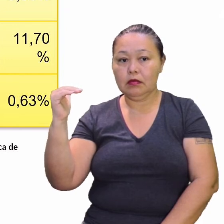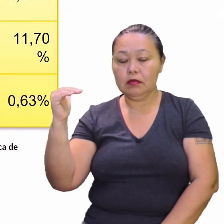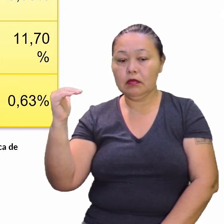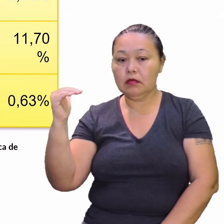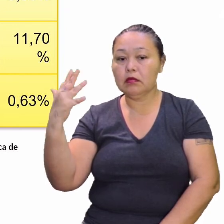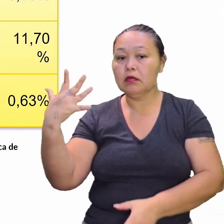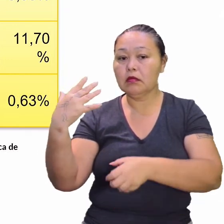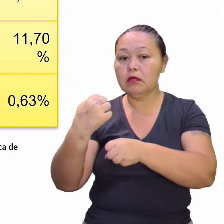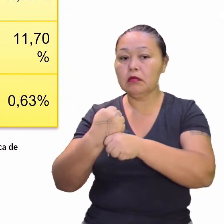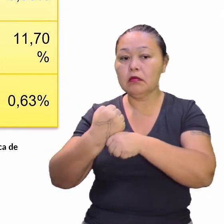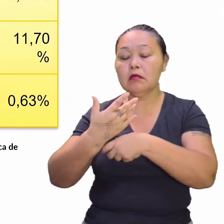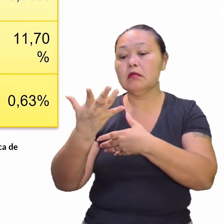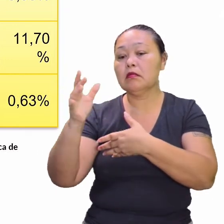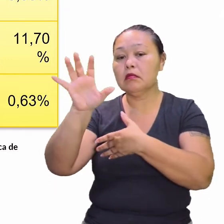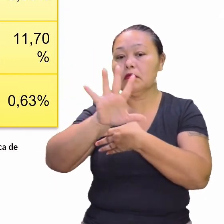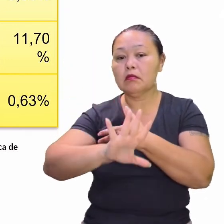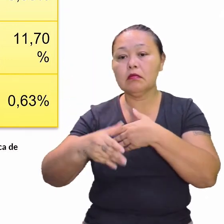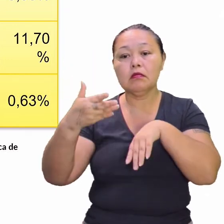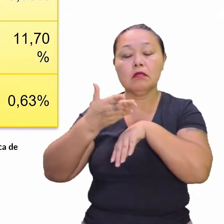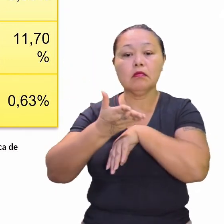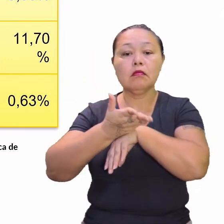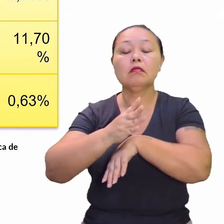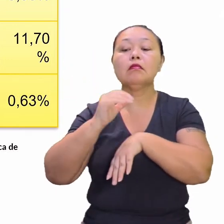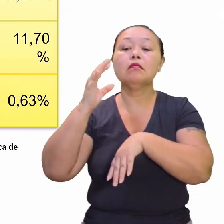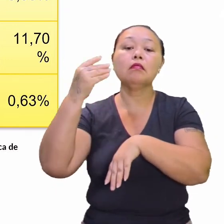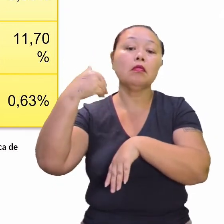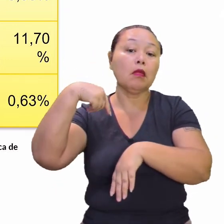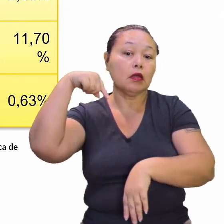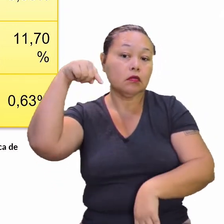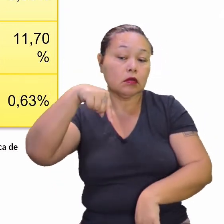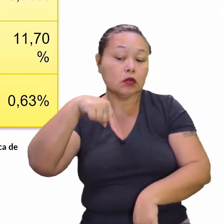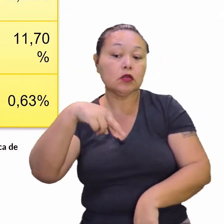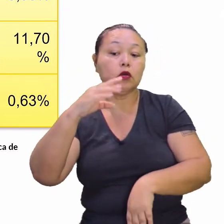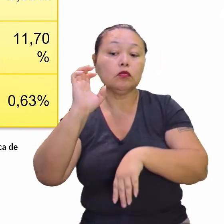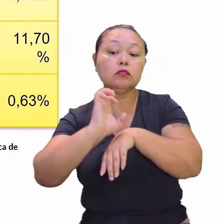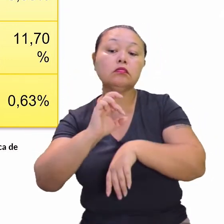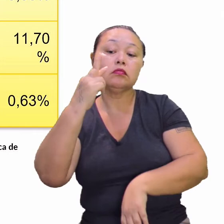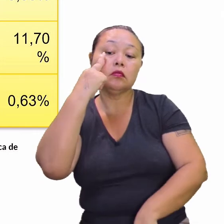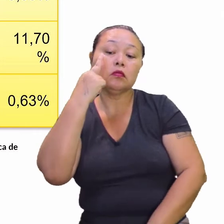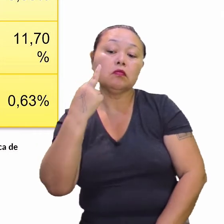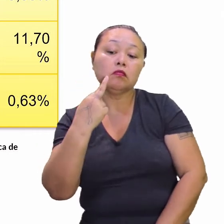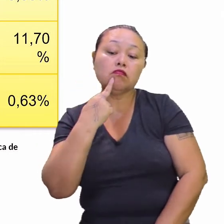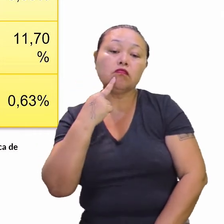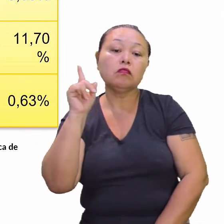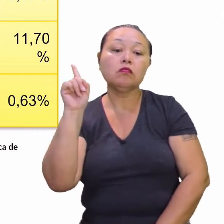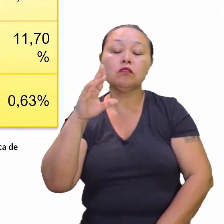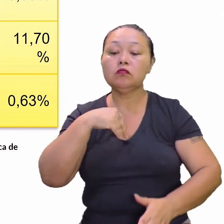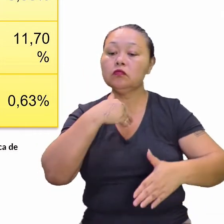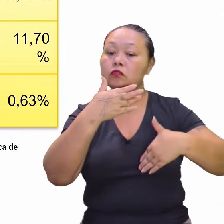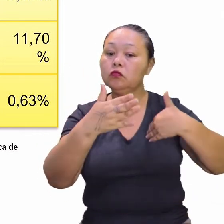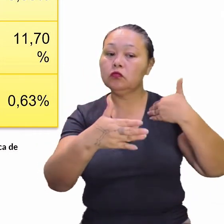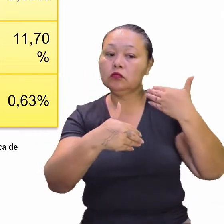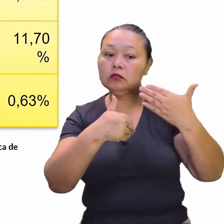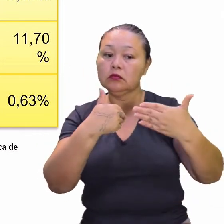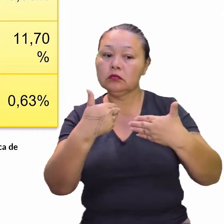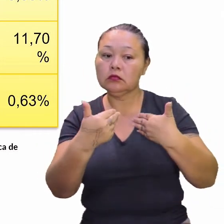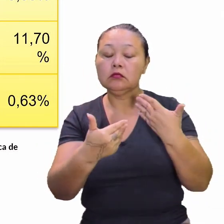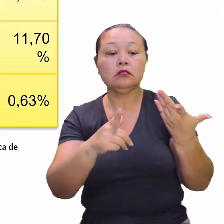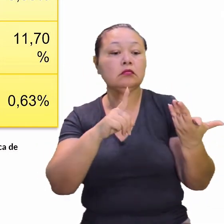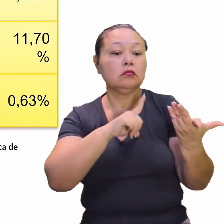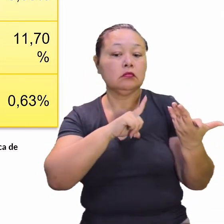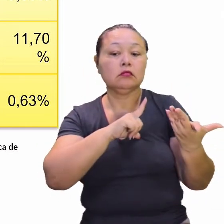as contas regionais da região norte, participação de Rondônia no PIB da região, para a gente poder entender esse processo aí, né? A gente